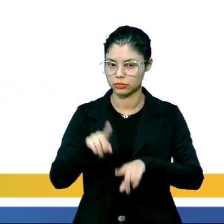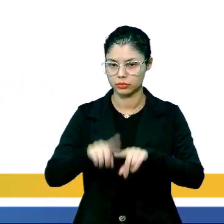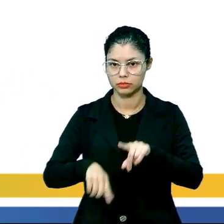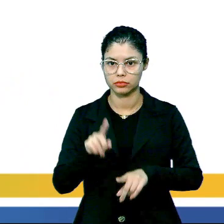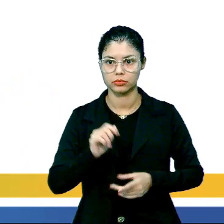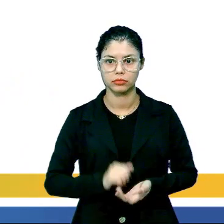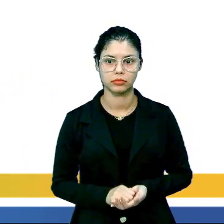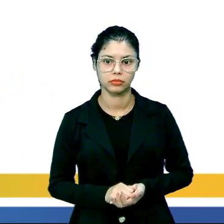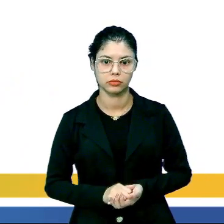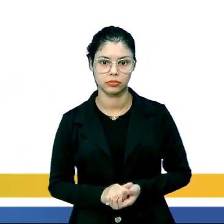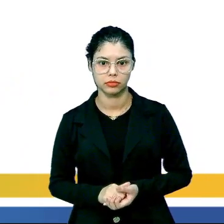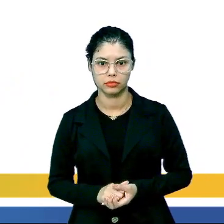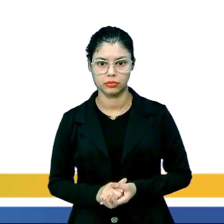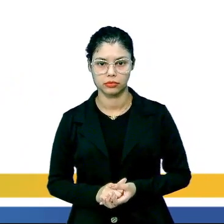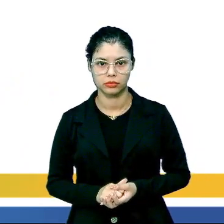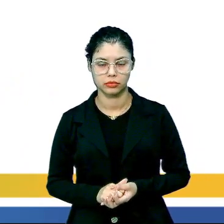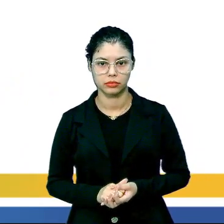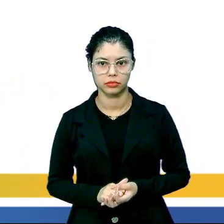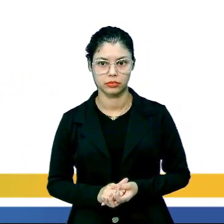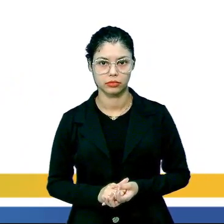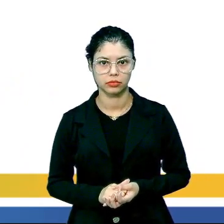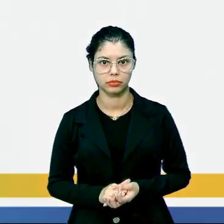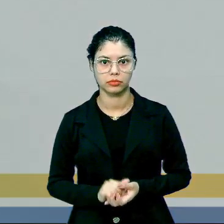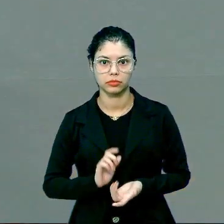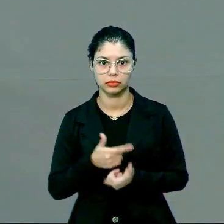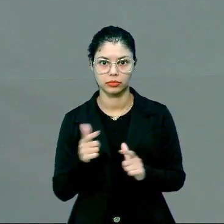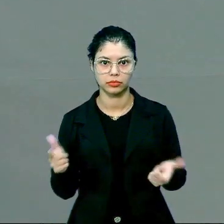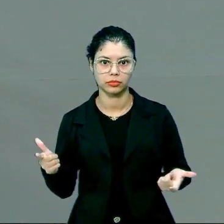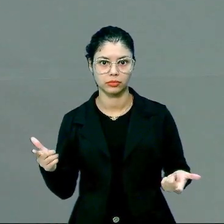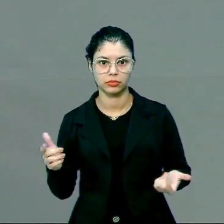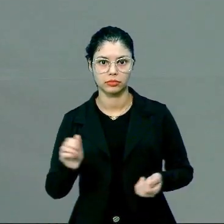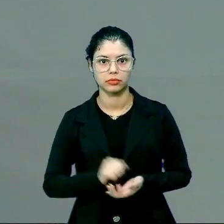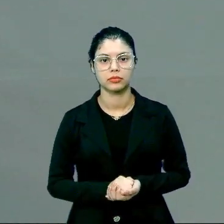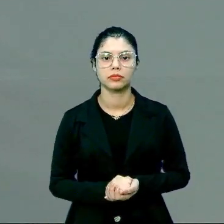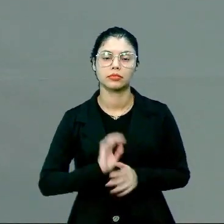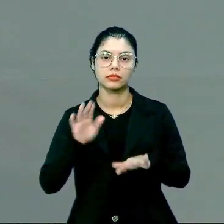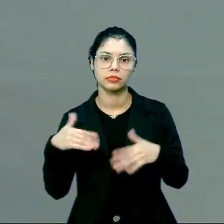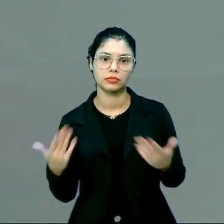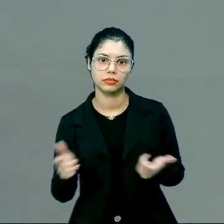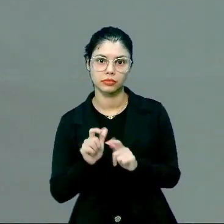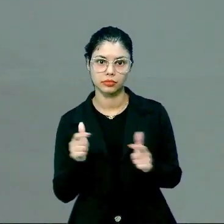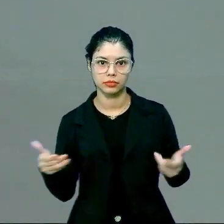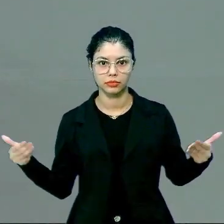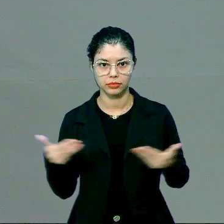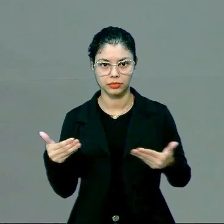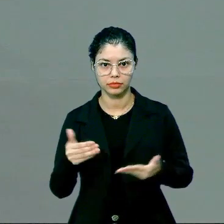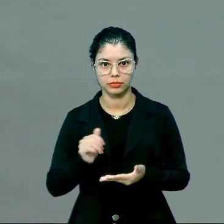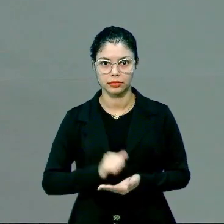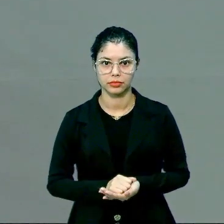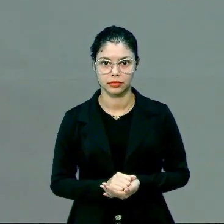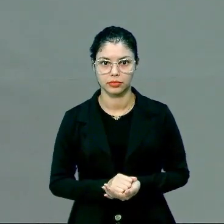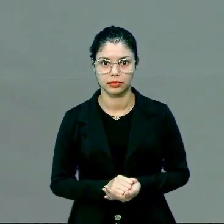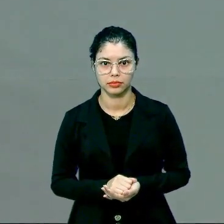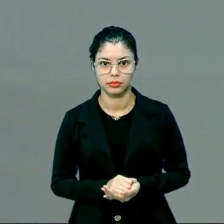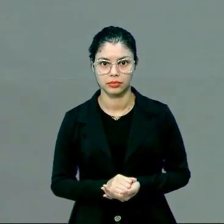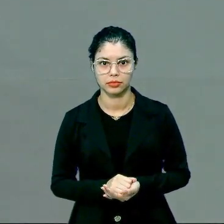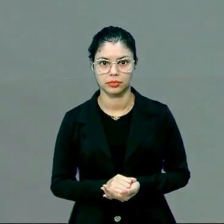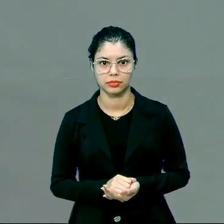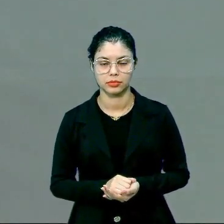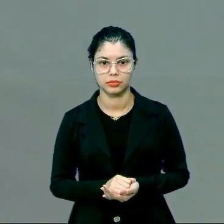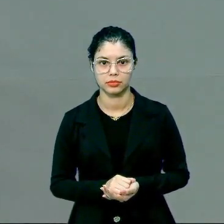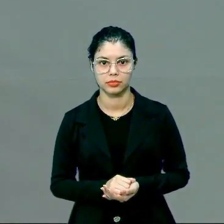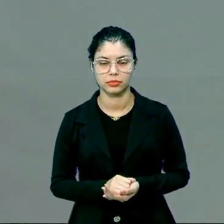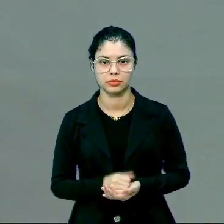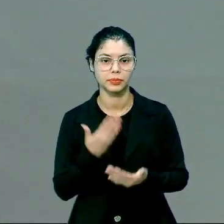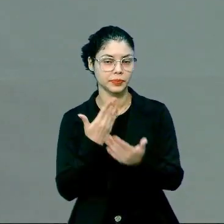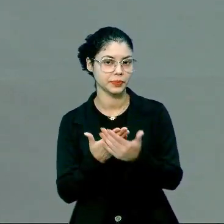materiais e agora nós estamos com uma grande vantagem. E qual é a grande vantagem agora? Nós podemos